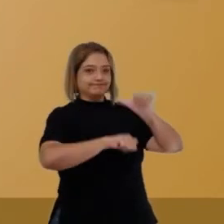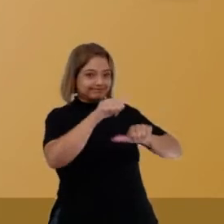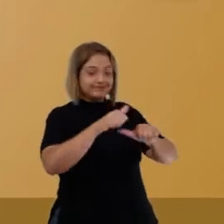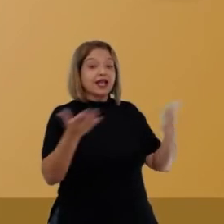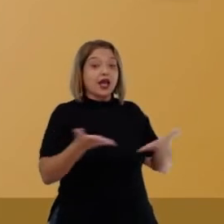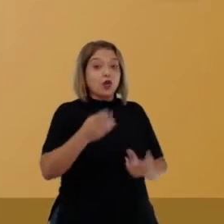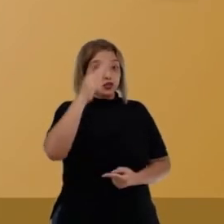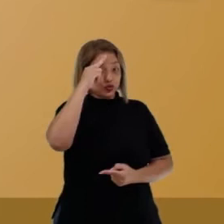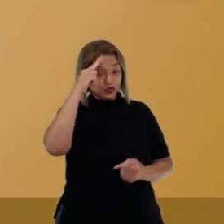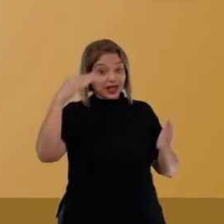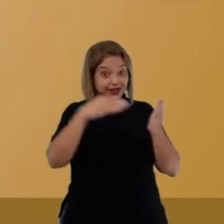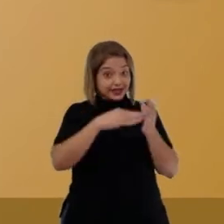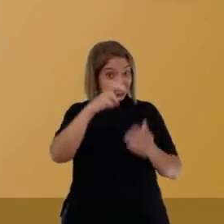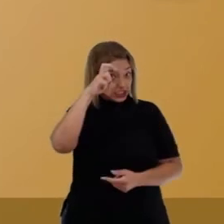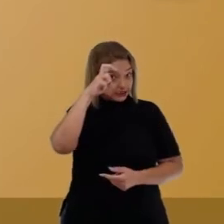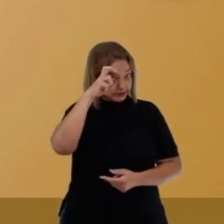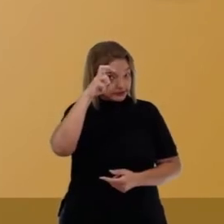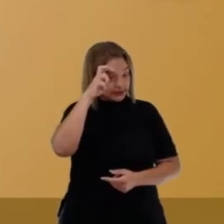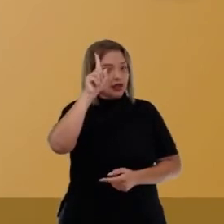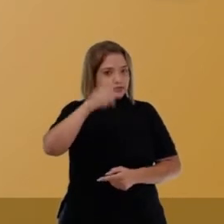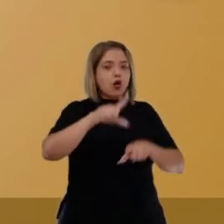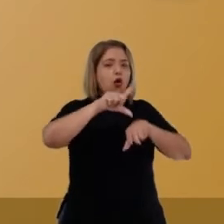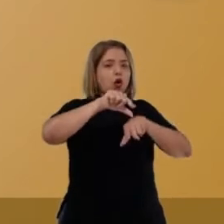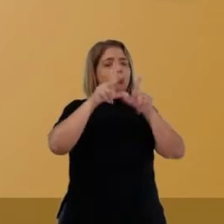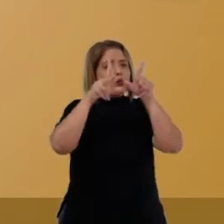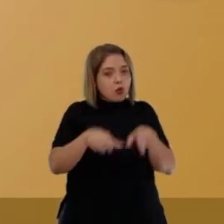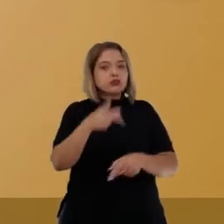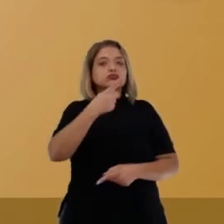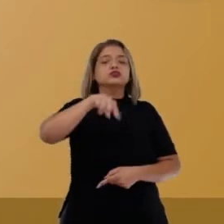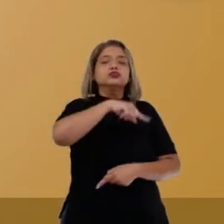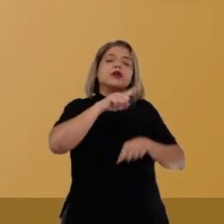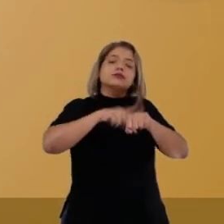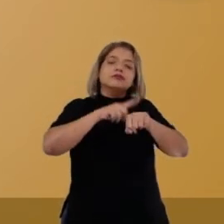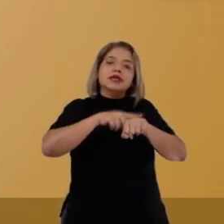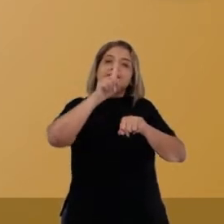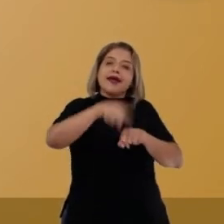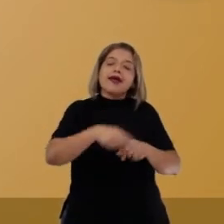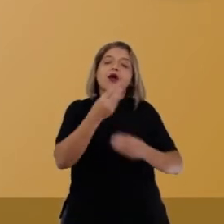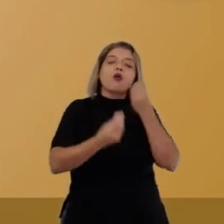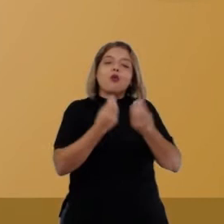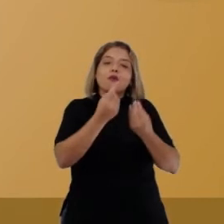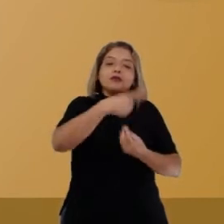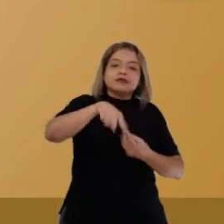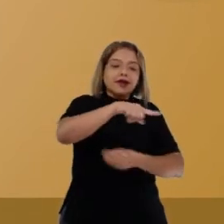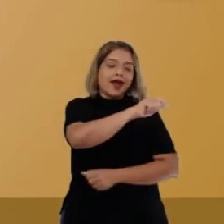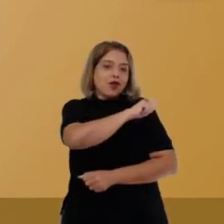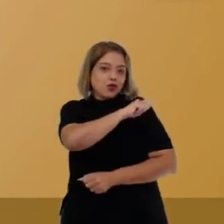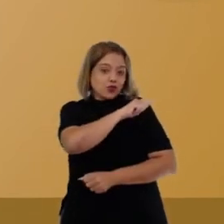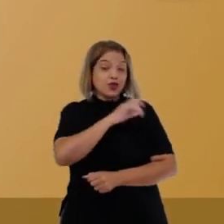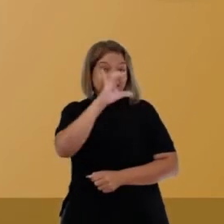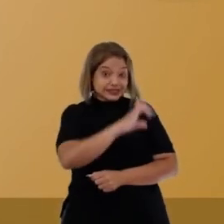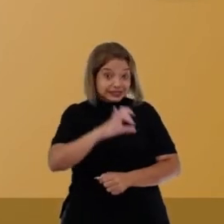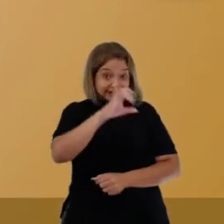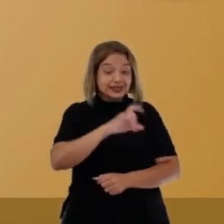Agora, de segunda a quinta-feira, nesse mesmo horário, teremos um tempinho reservado para todos os educandos do ciclo